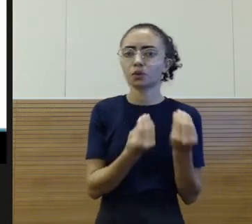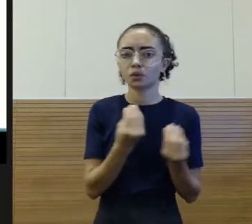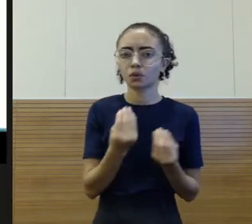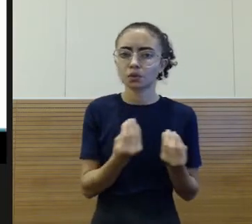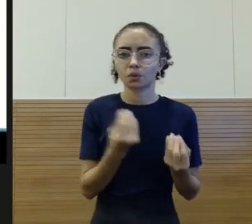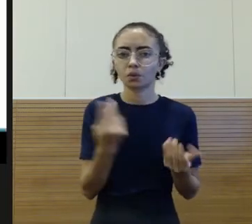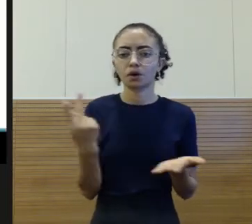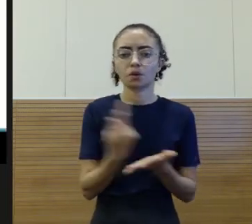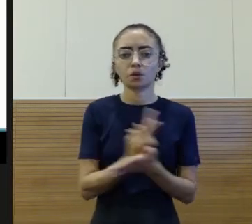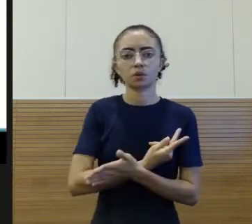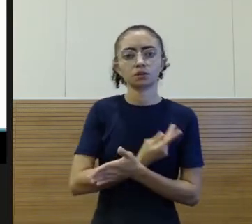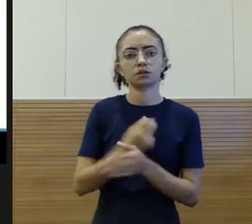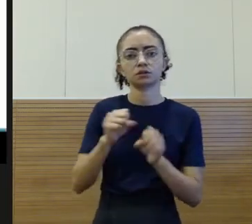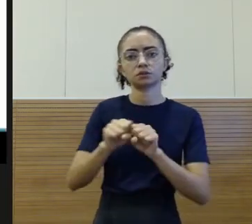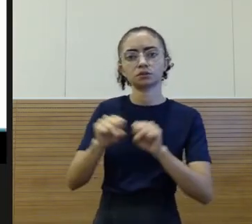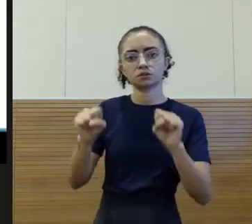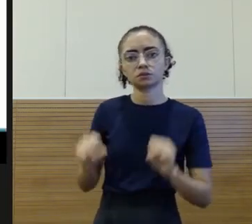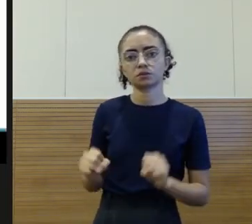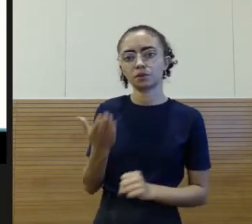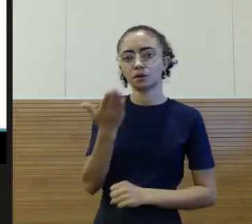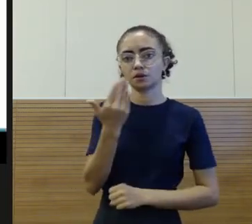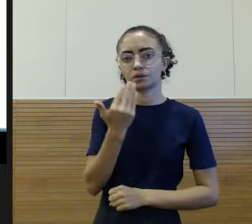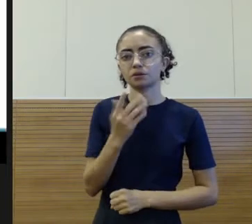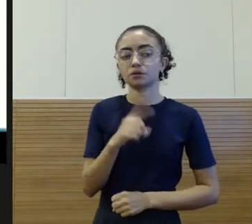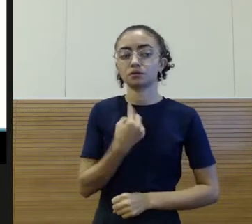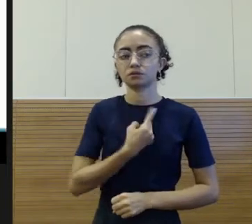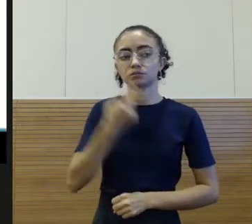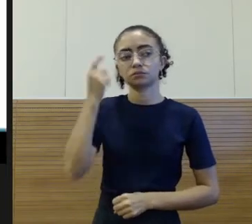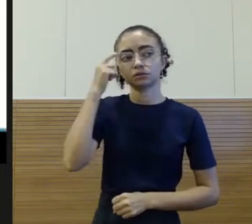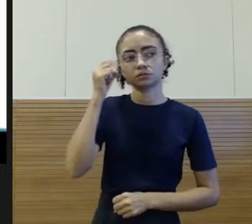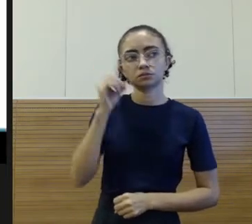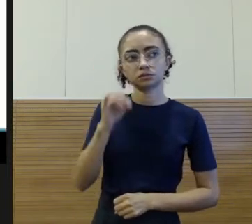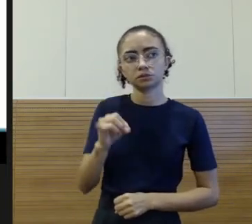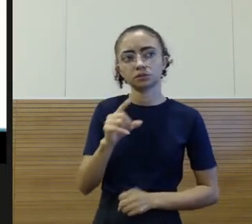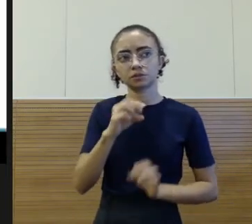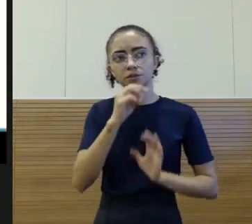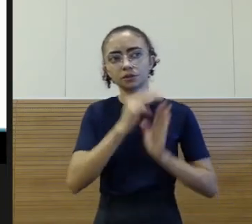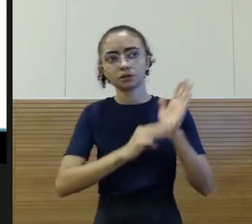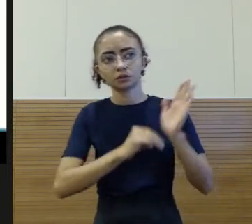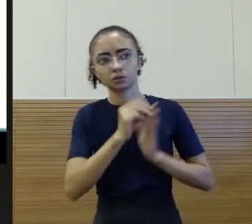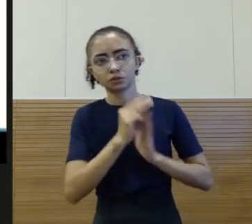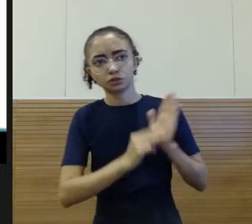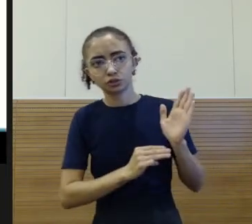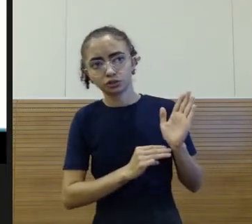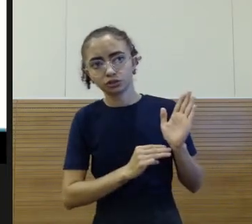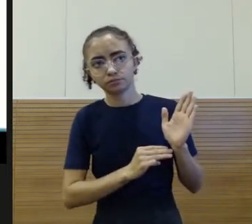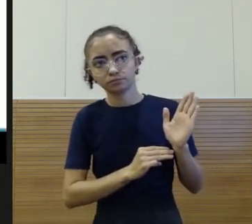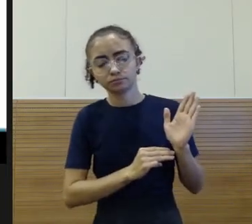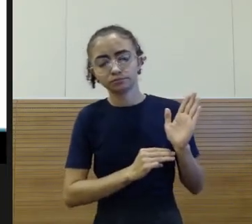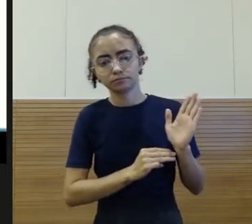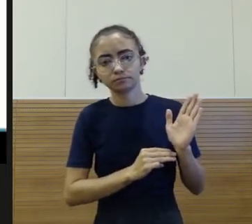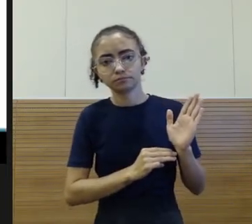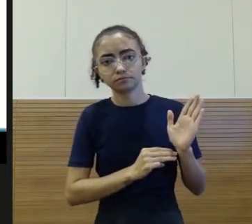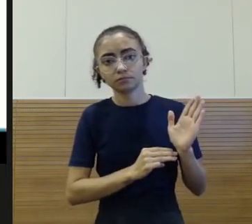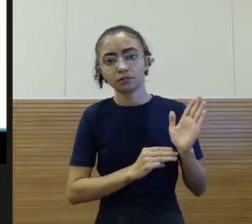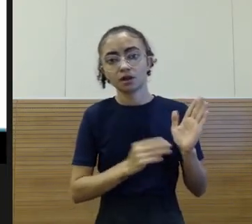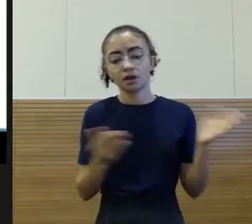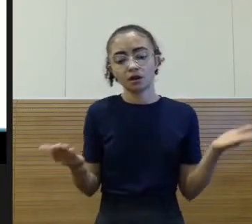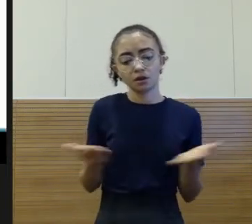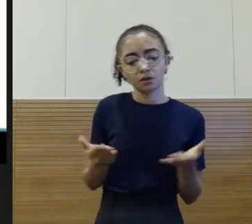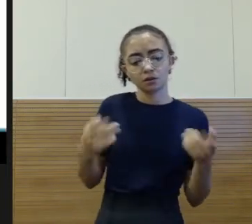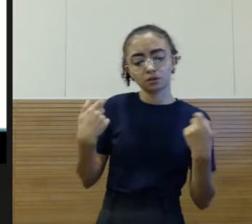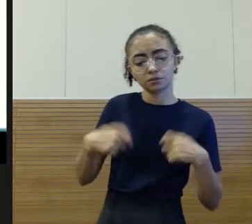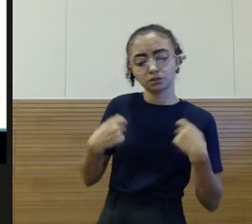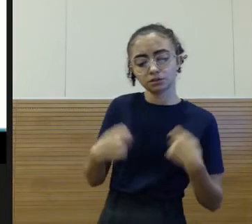isso acontece no sistema alimentar. Isso nos faz pensar, bom, se fizemos essa metodologia e agora devemos ver o